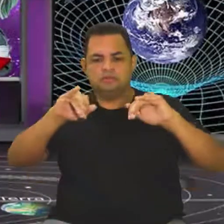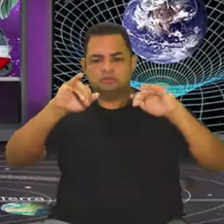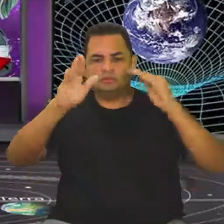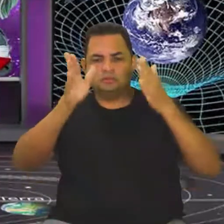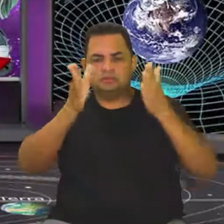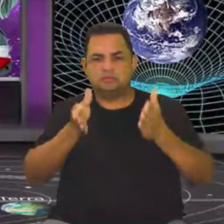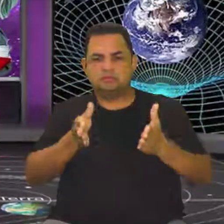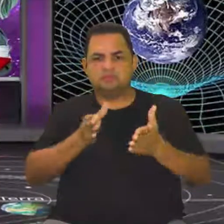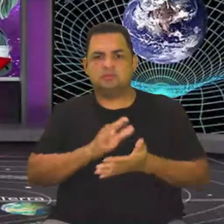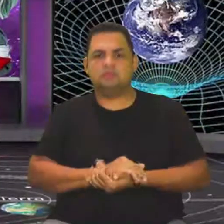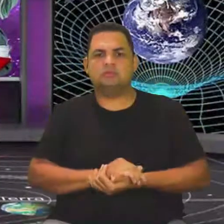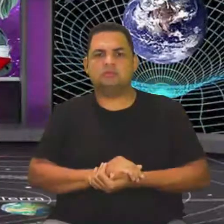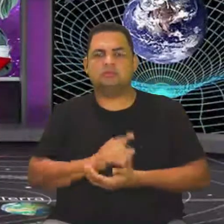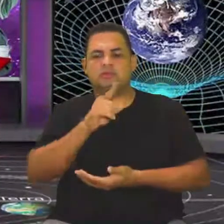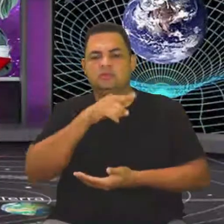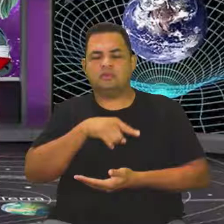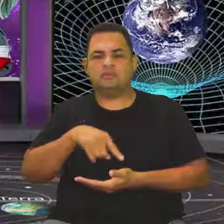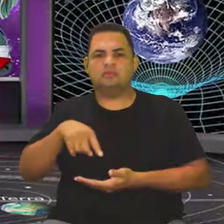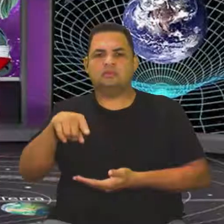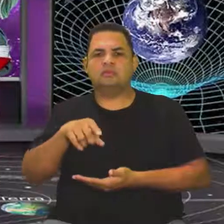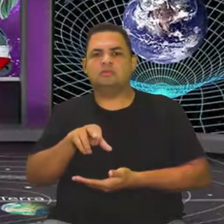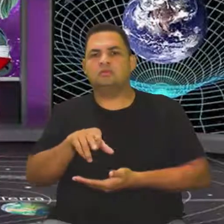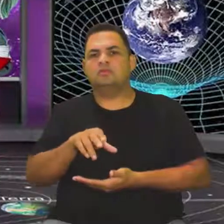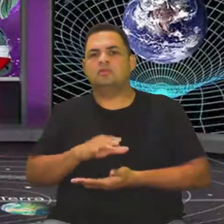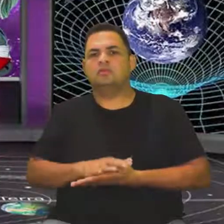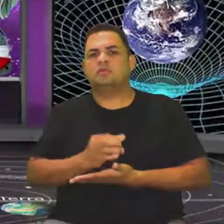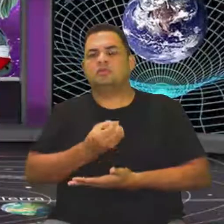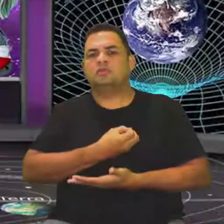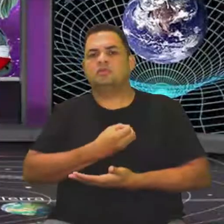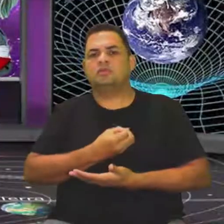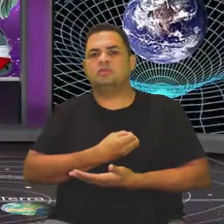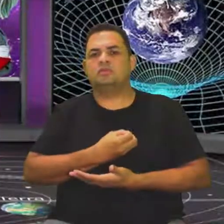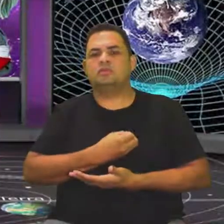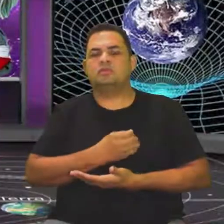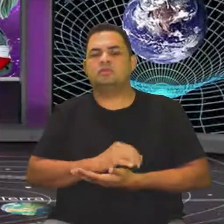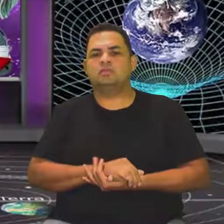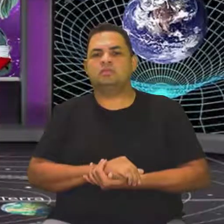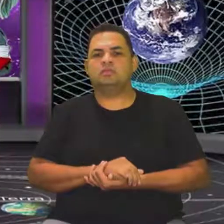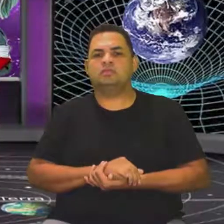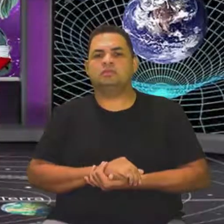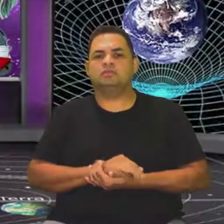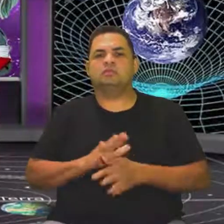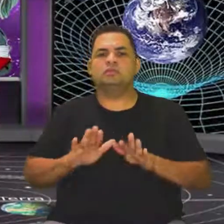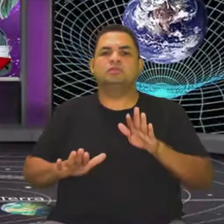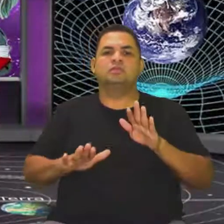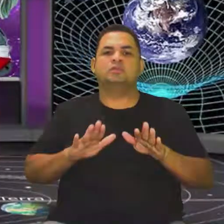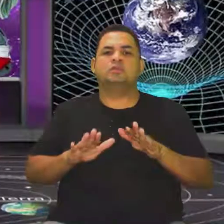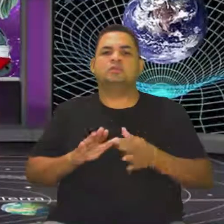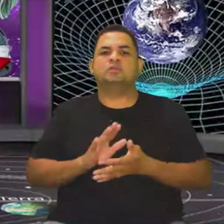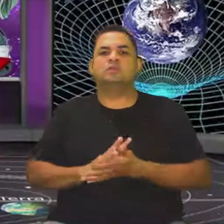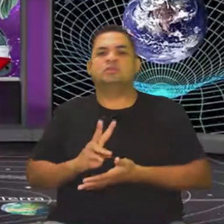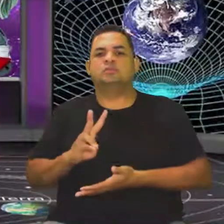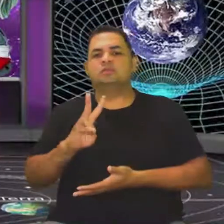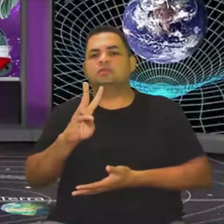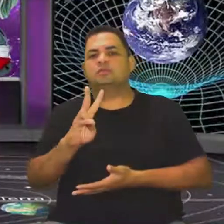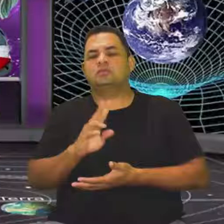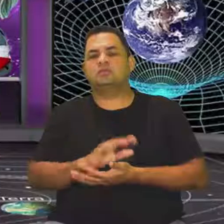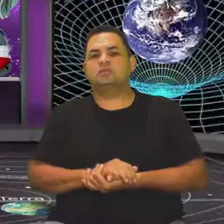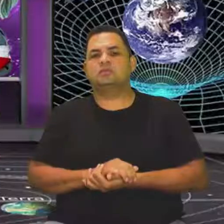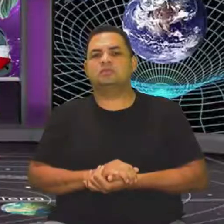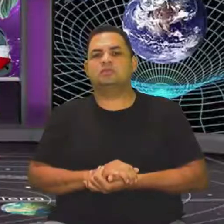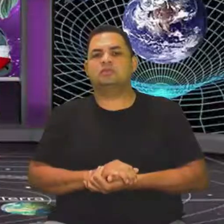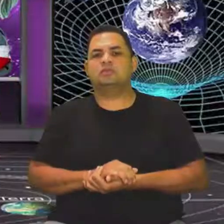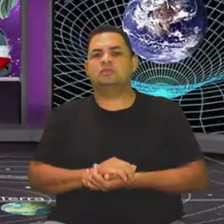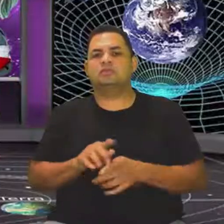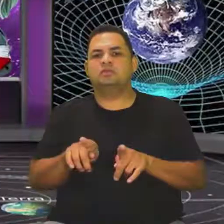aqui, volta o mesmo valor. Então, nós vimos que essa corrente dos que estão em paralelo depende o quê? Da tensão que alimenta o circuito